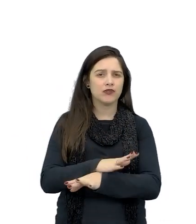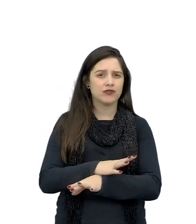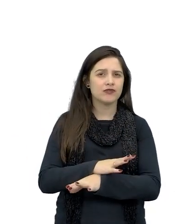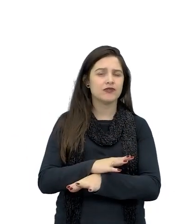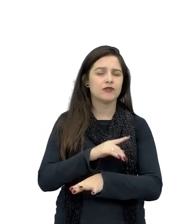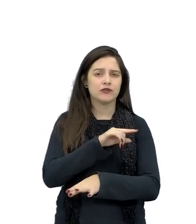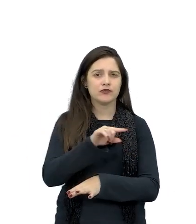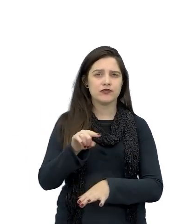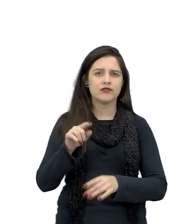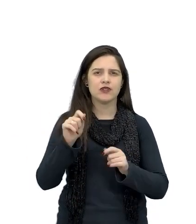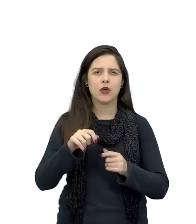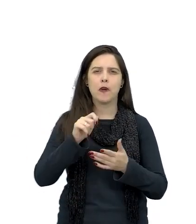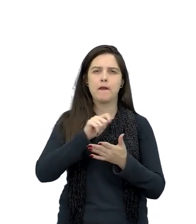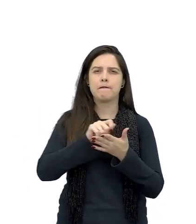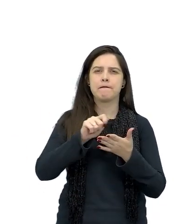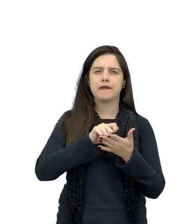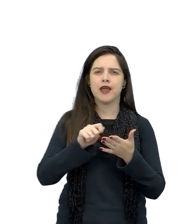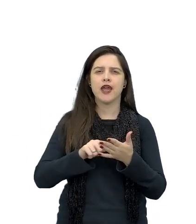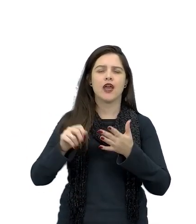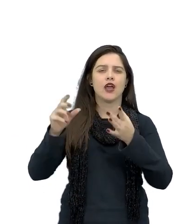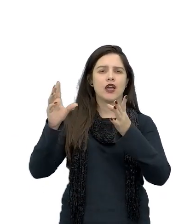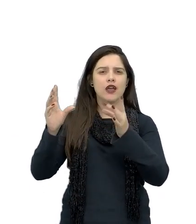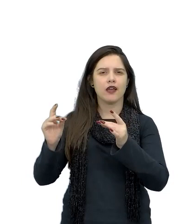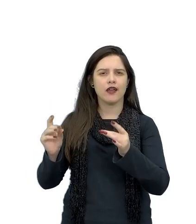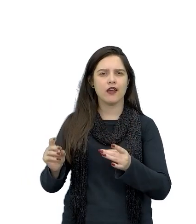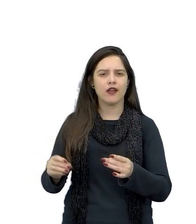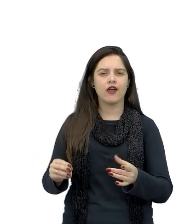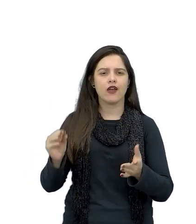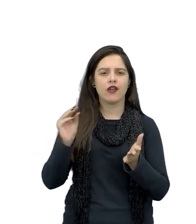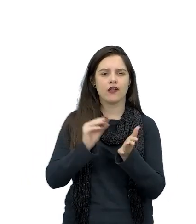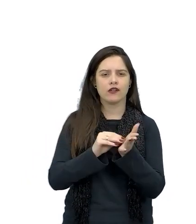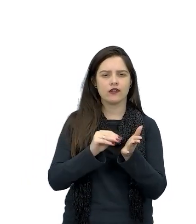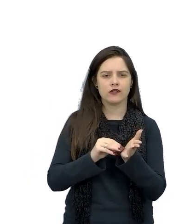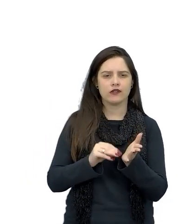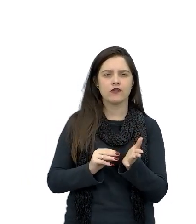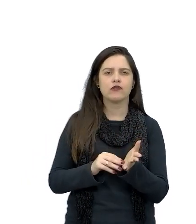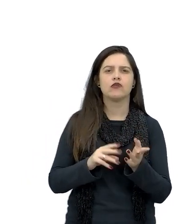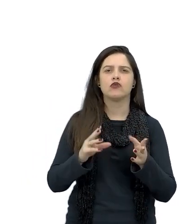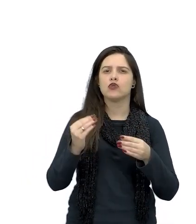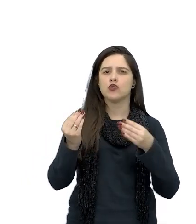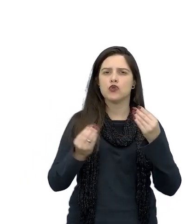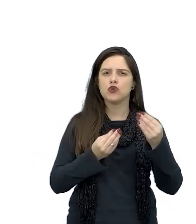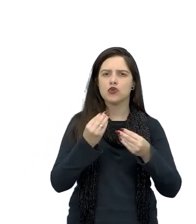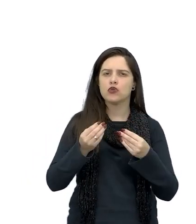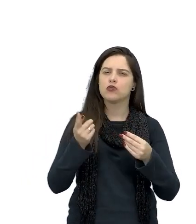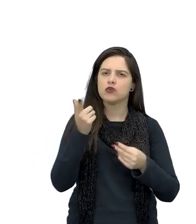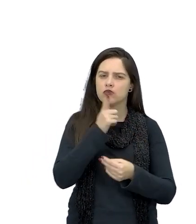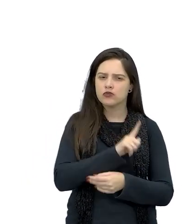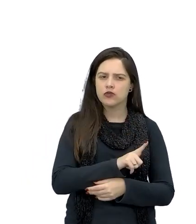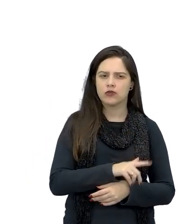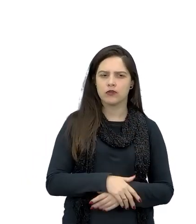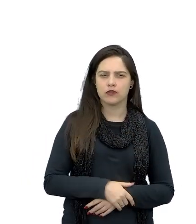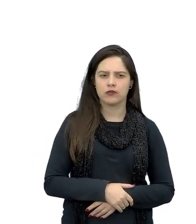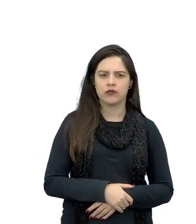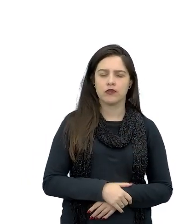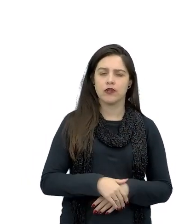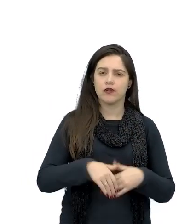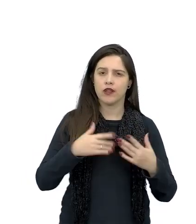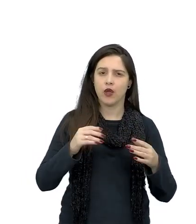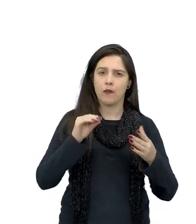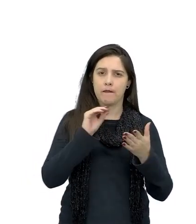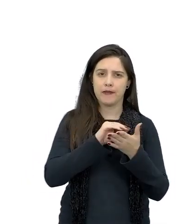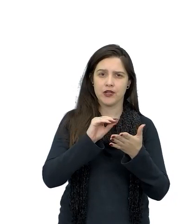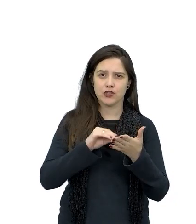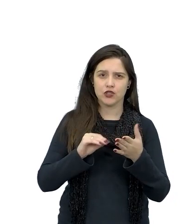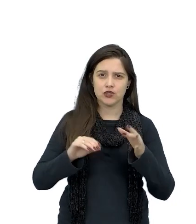por você, preencha o quadro autoavaliativo para verificar como se saiu. Ao preencher esse quadro,